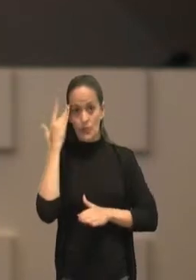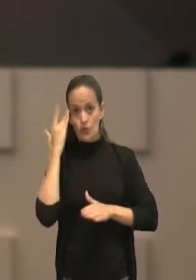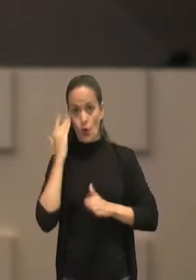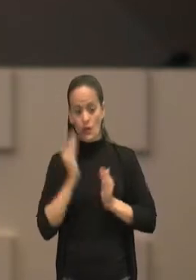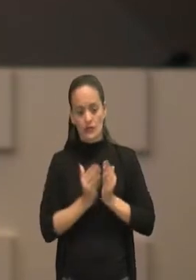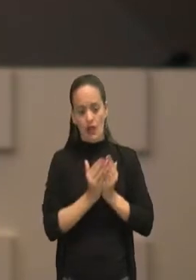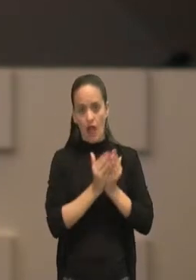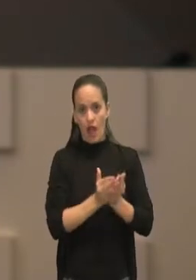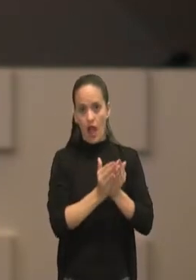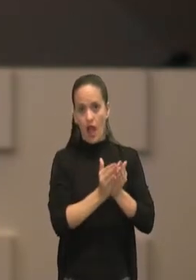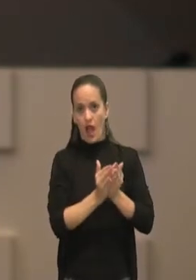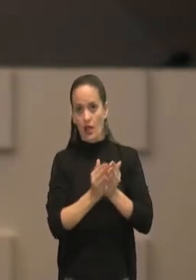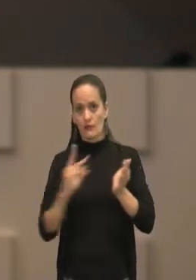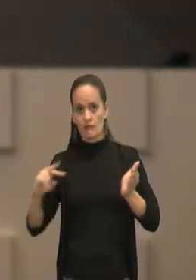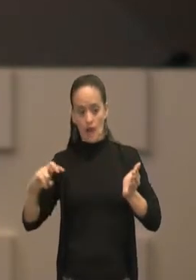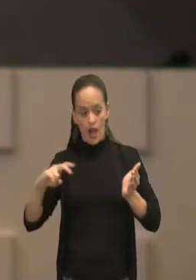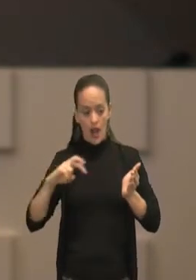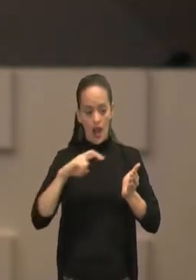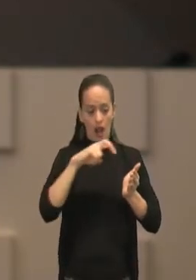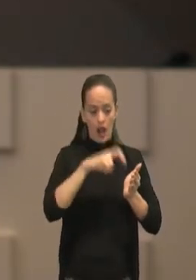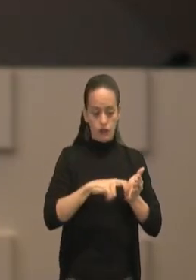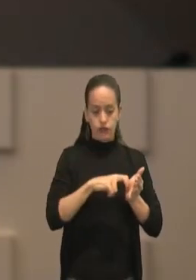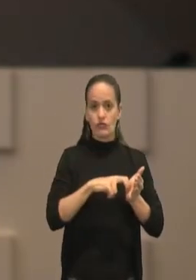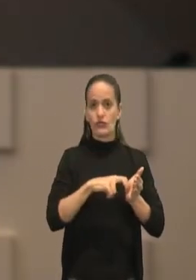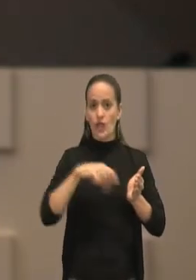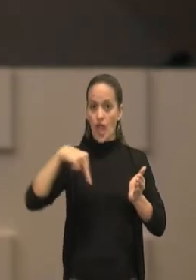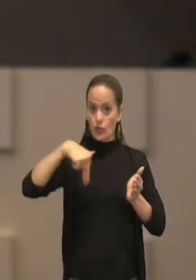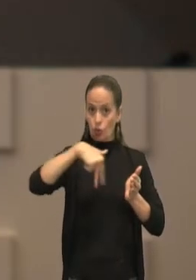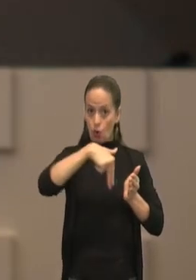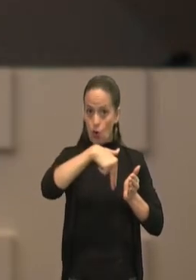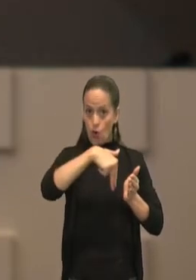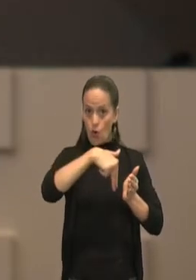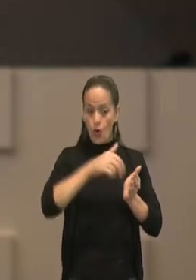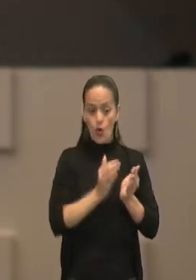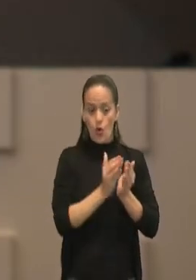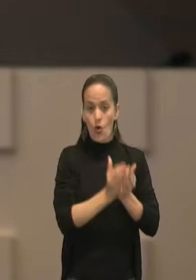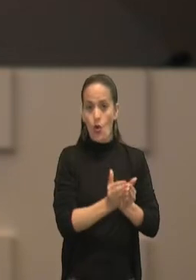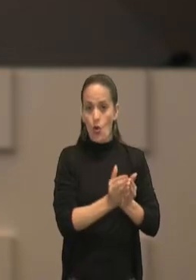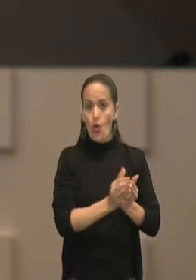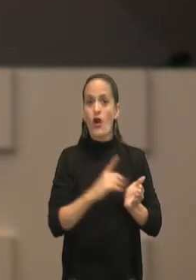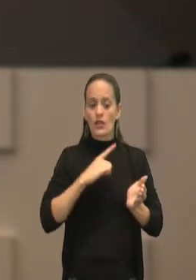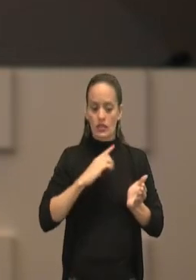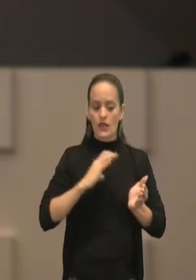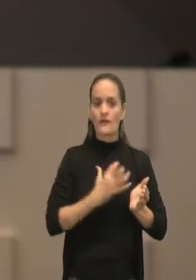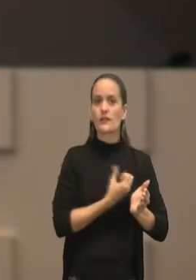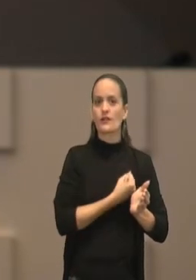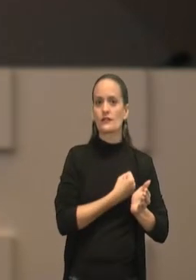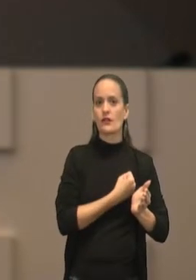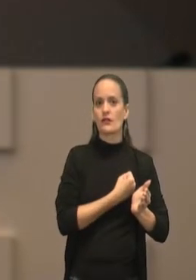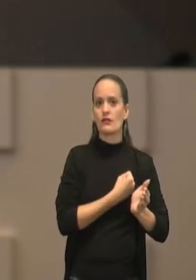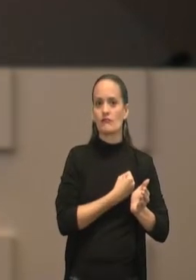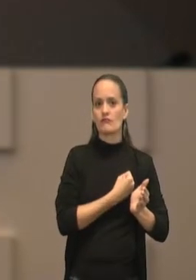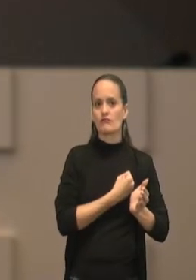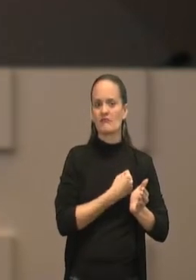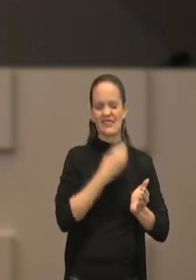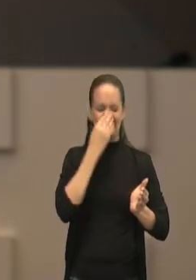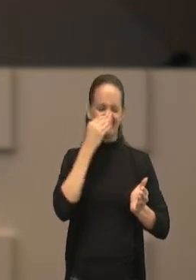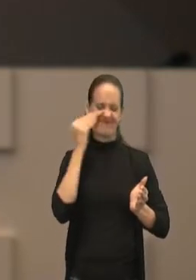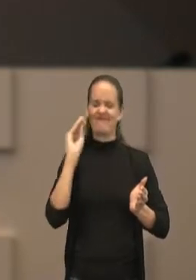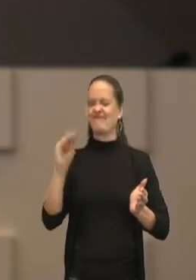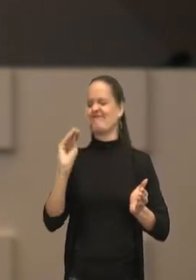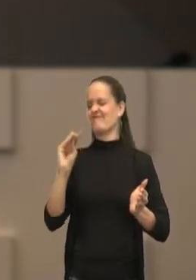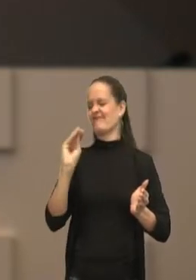que estavam na arca, foram salvos. Os que não entraram na arca, pereceram,